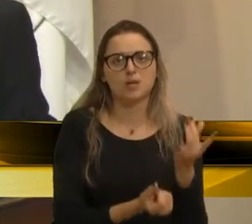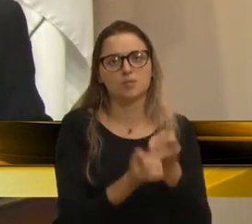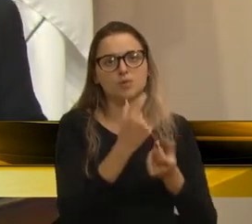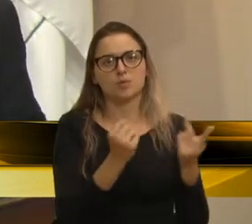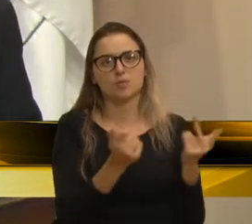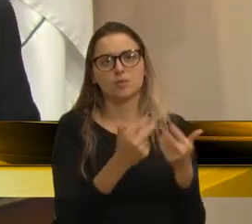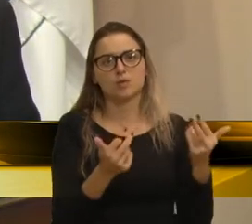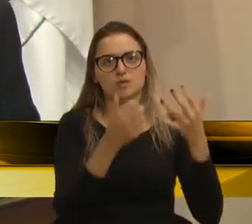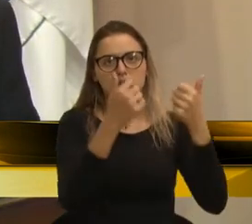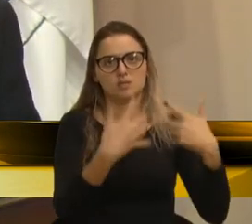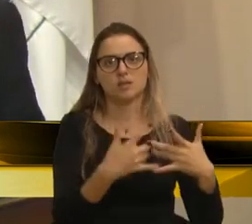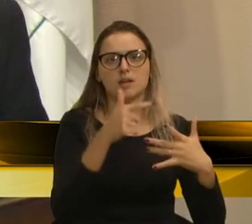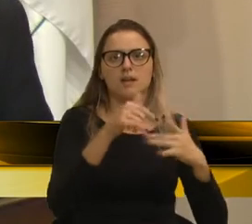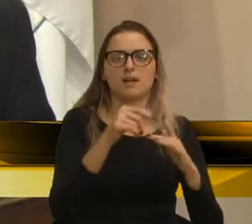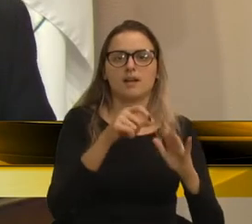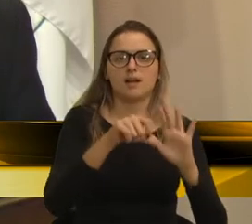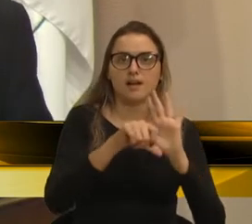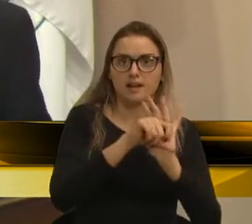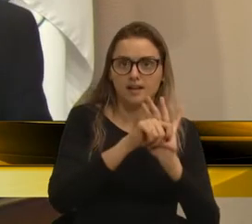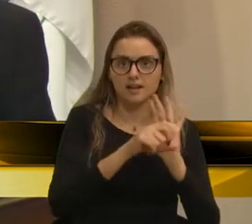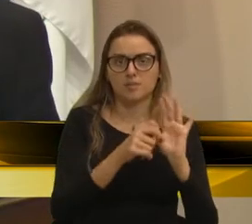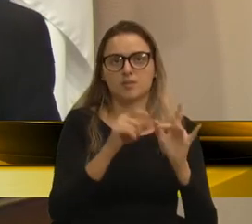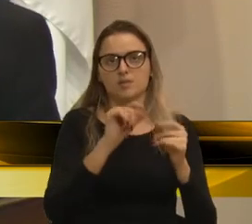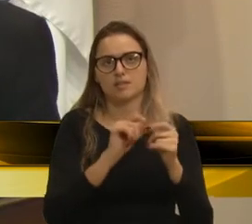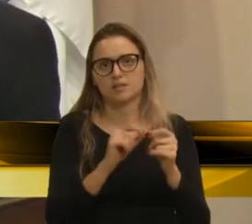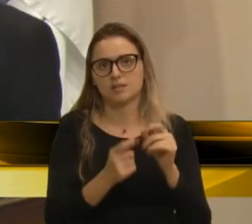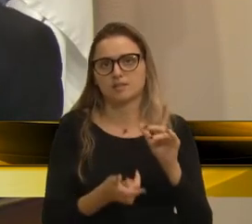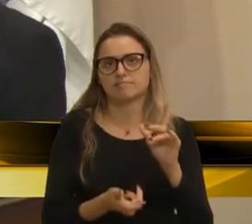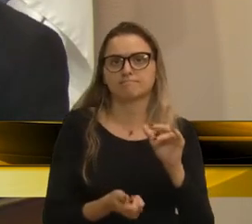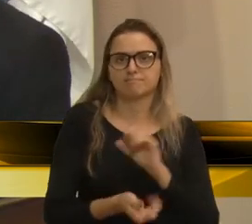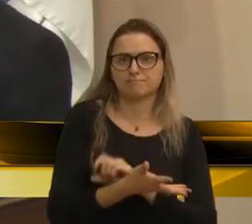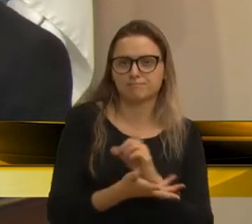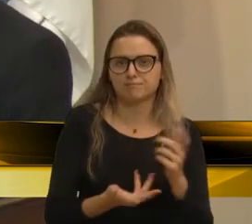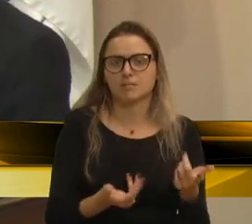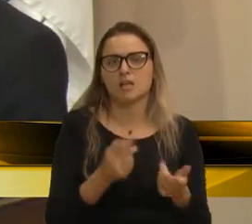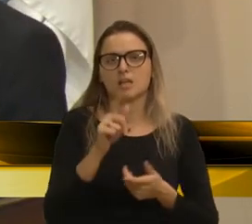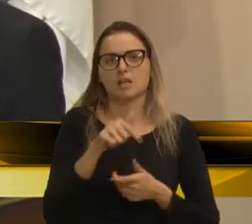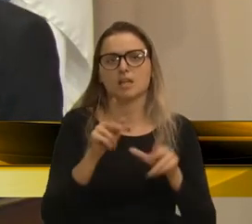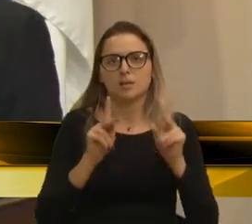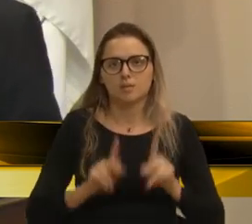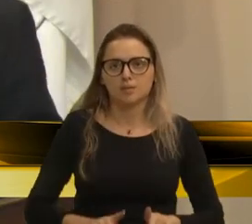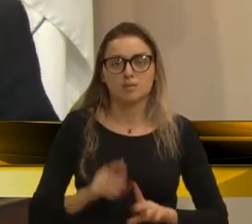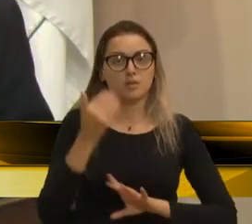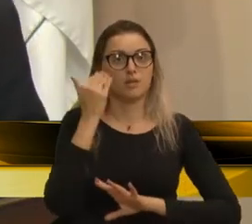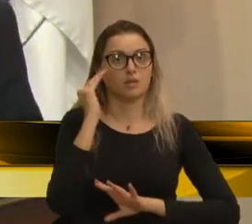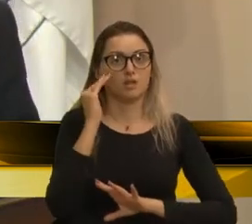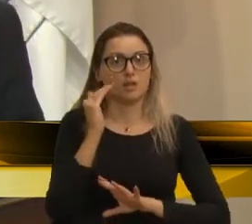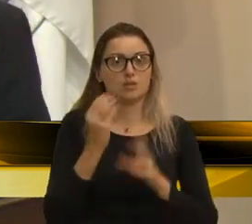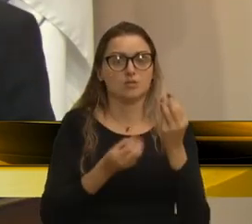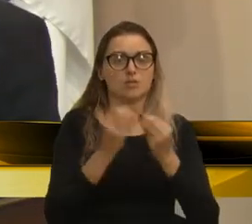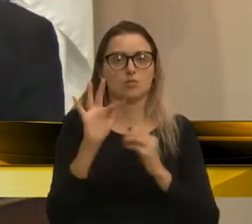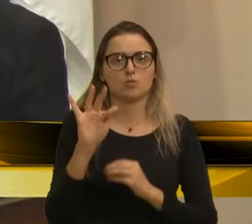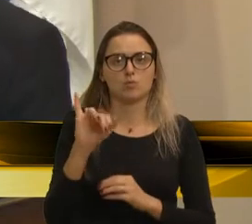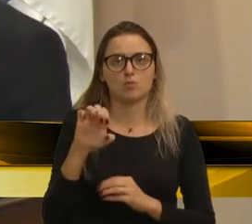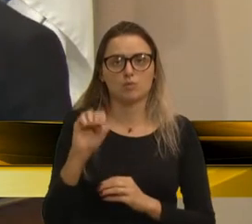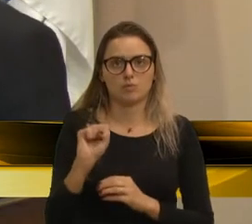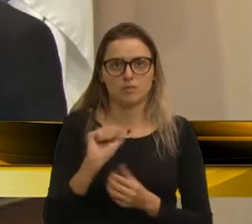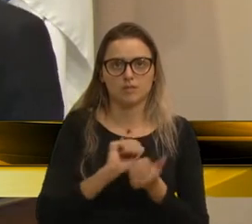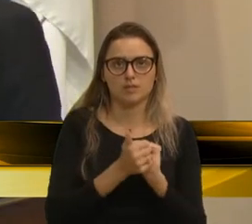de contas, são criminosos, fraudulentos, mal intencionados, e alguém que entende o Fiesport.